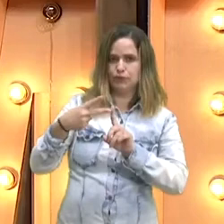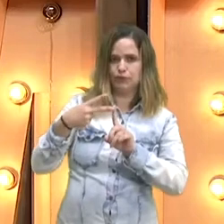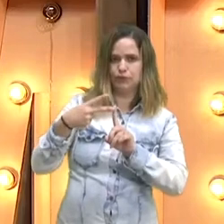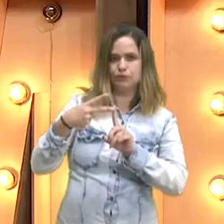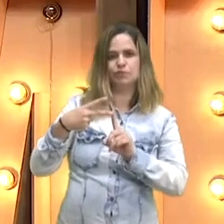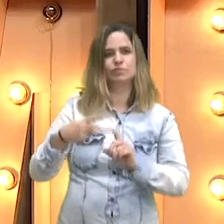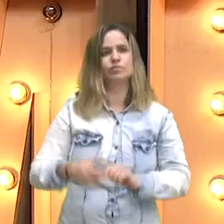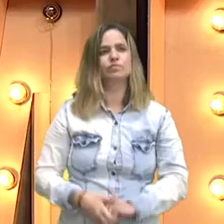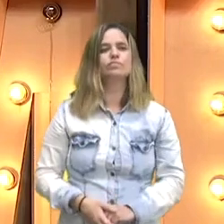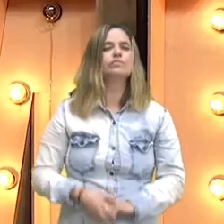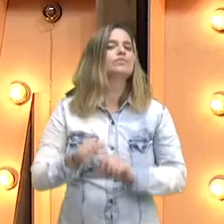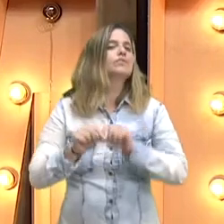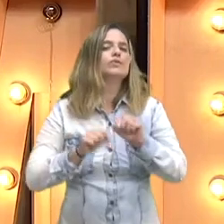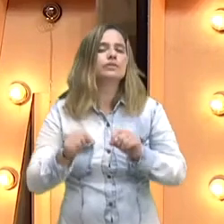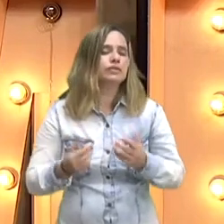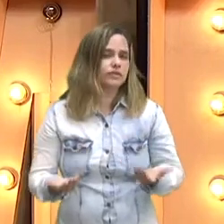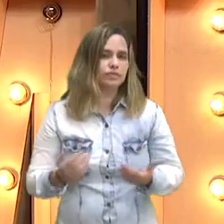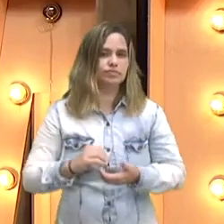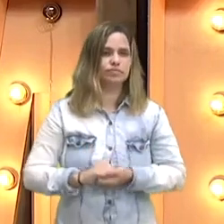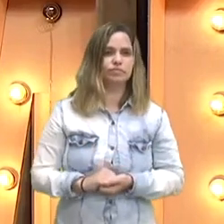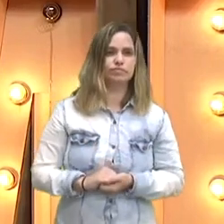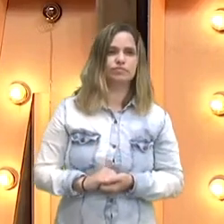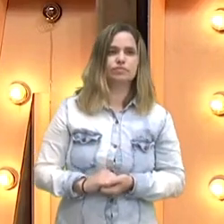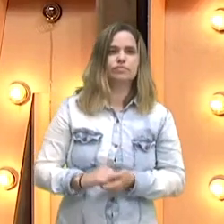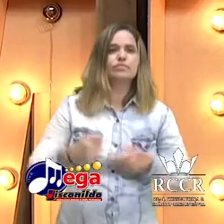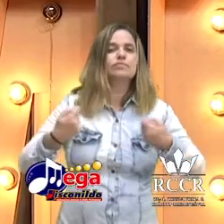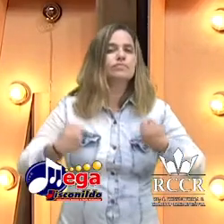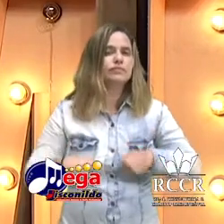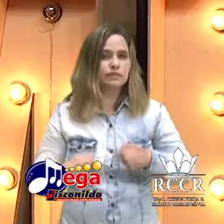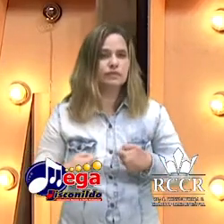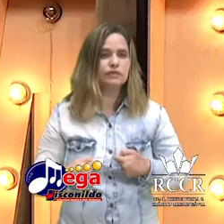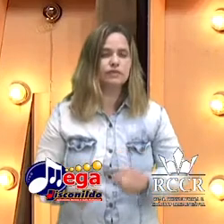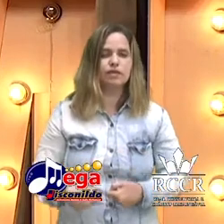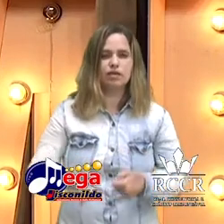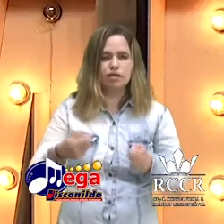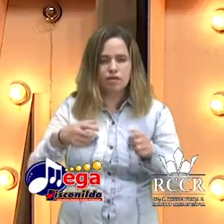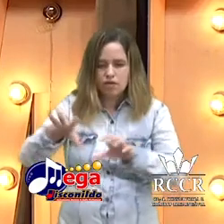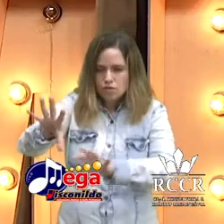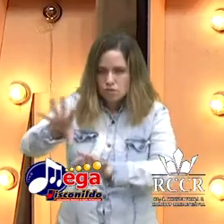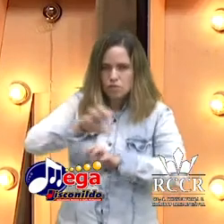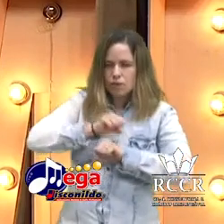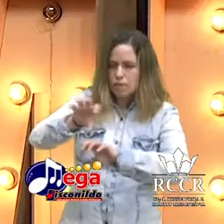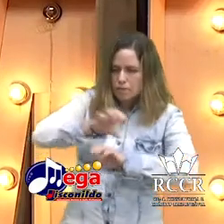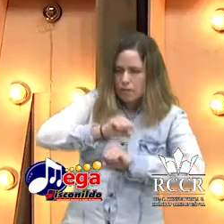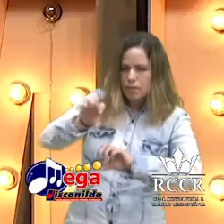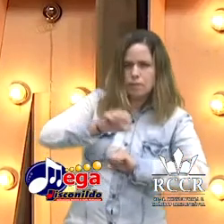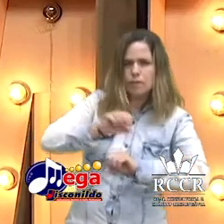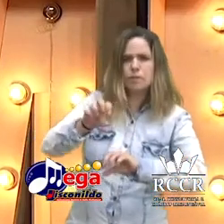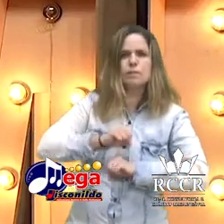alvo de ganharem mais e usufruírem do que vão ganhar. Como que é isso, pastor?